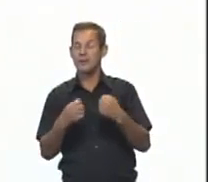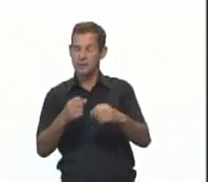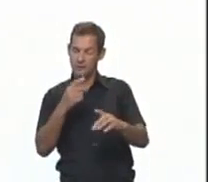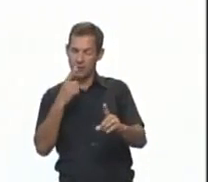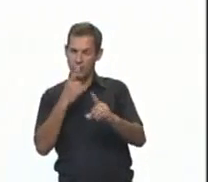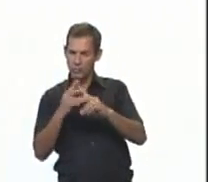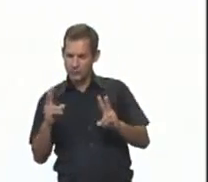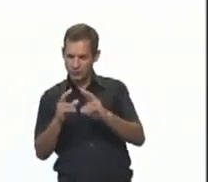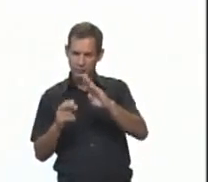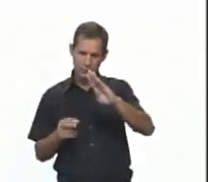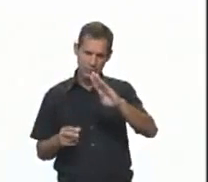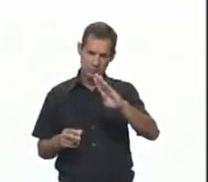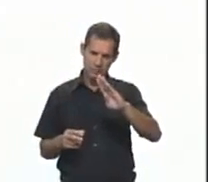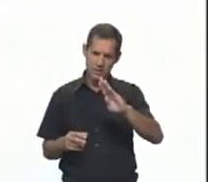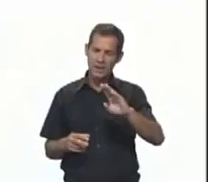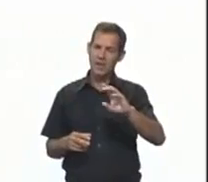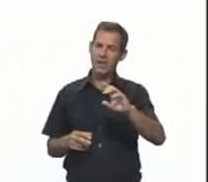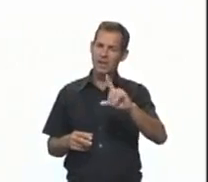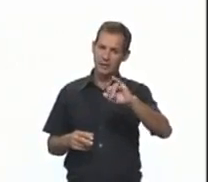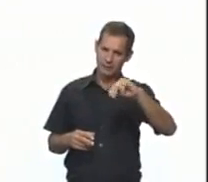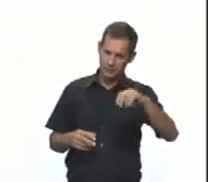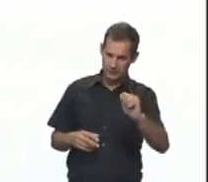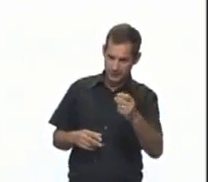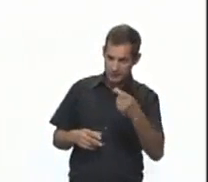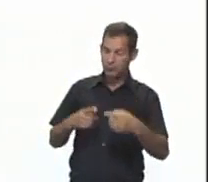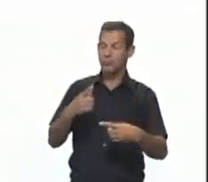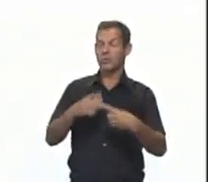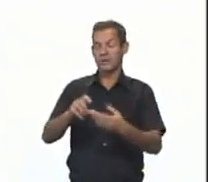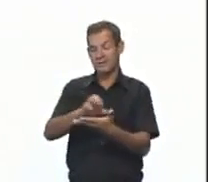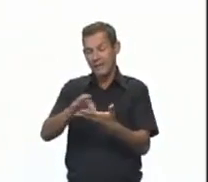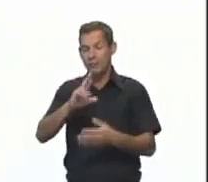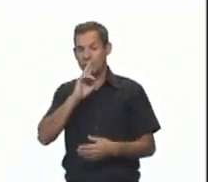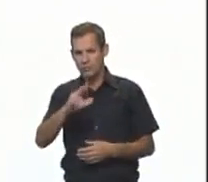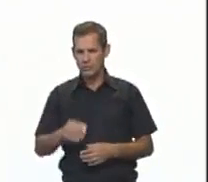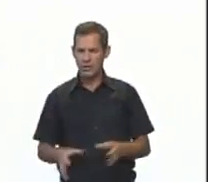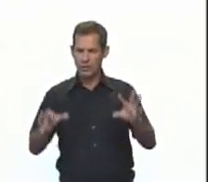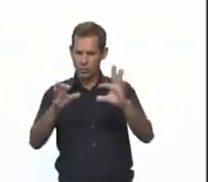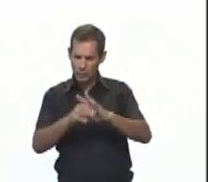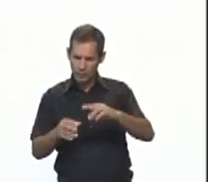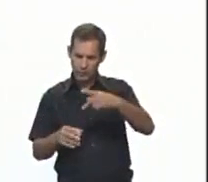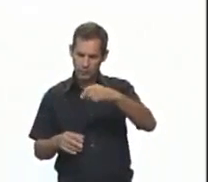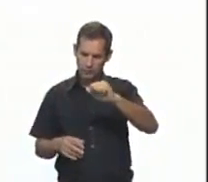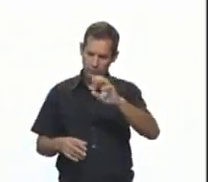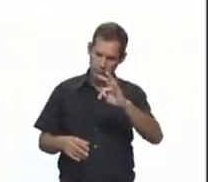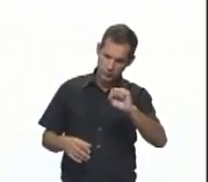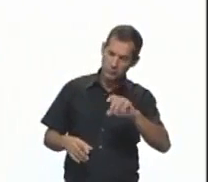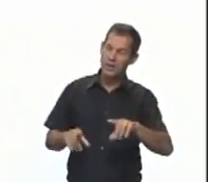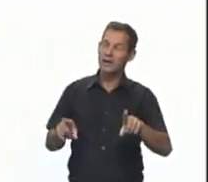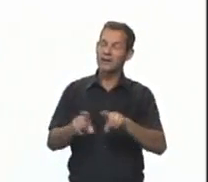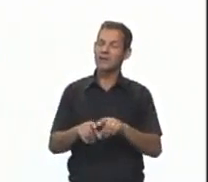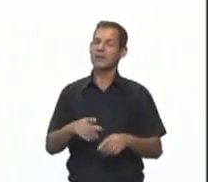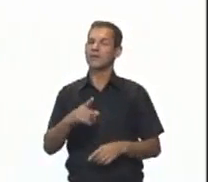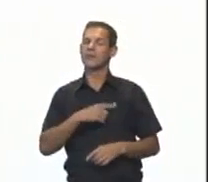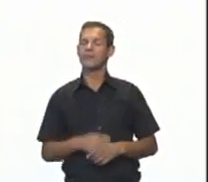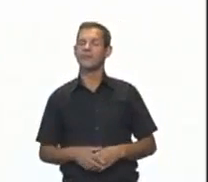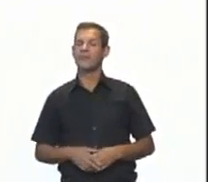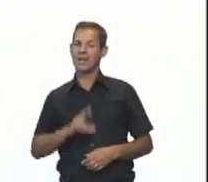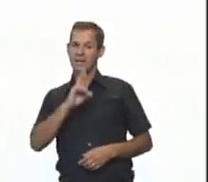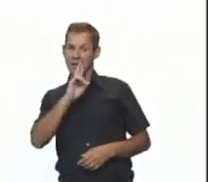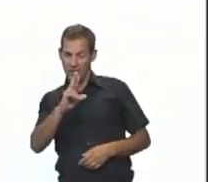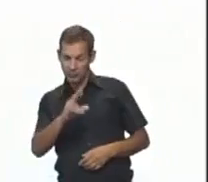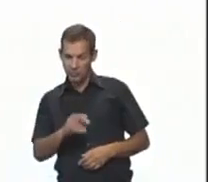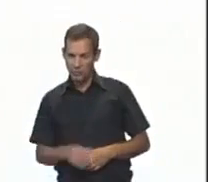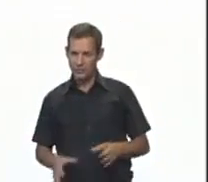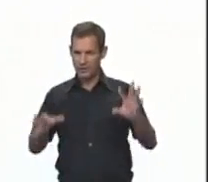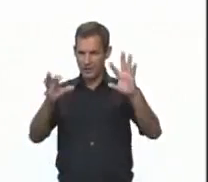Por que isso? Porque você tem essa fórmula aqui. Então, quando você vai resolver uma integral por partes, quando você tem, o resultado